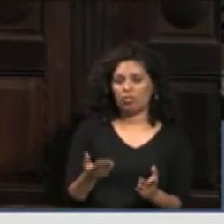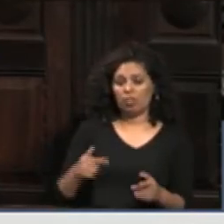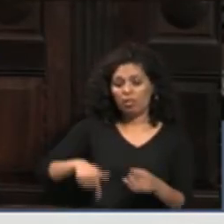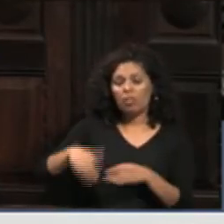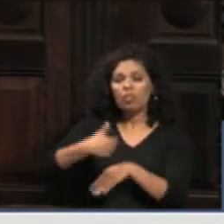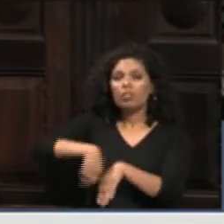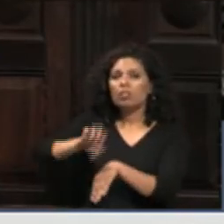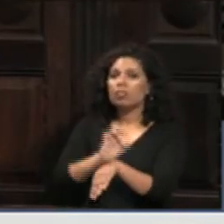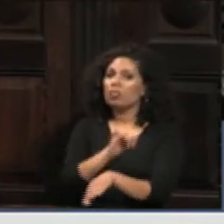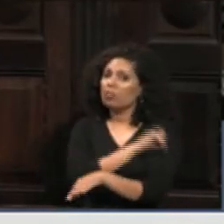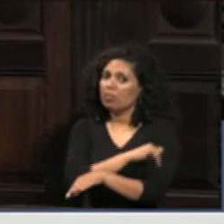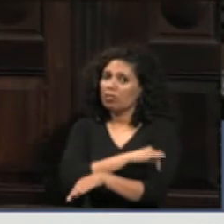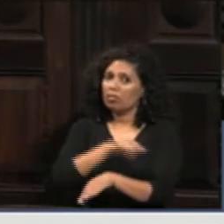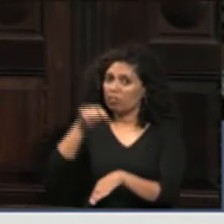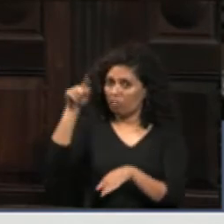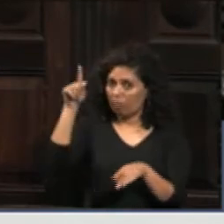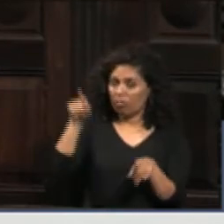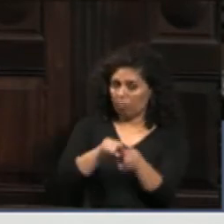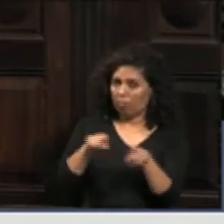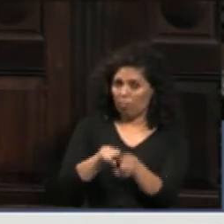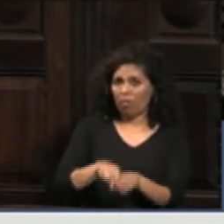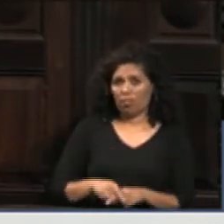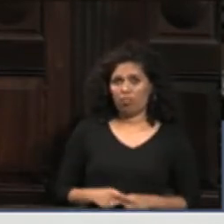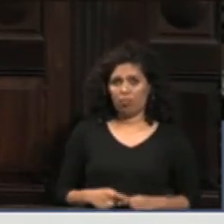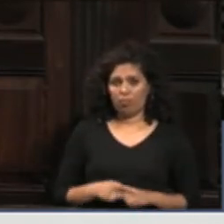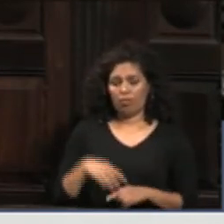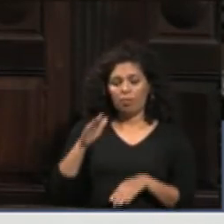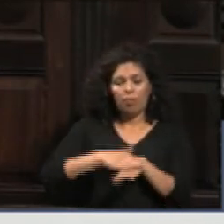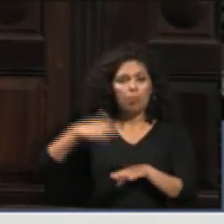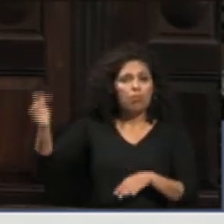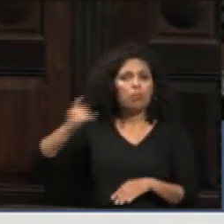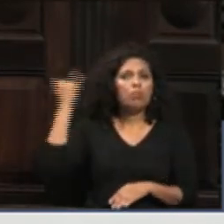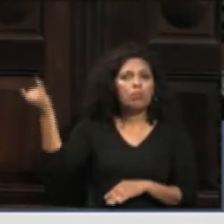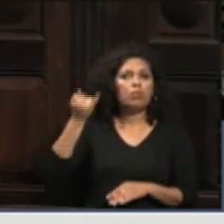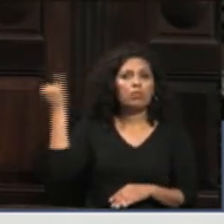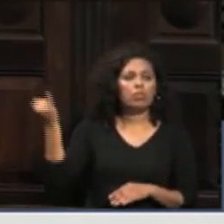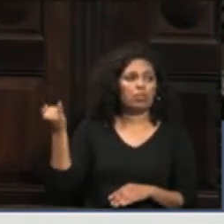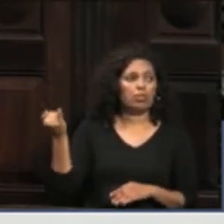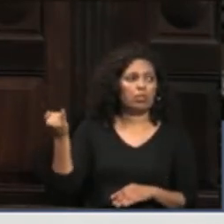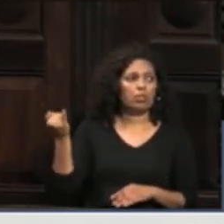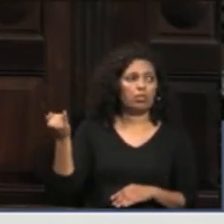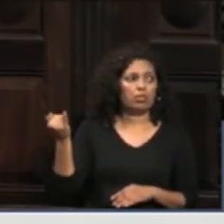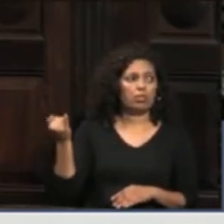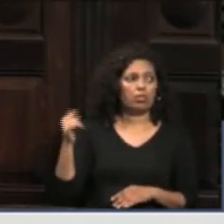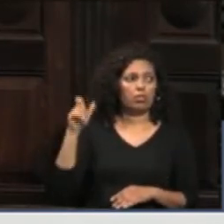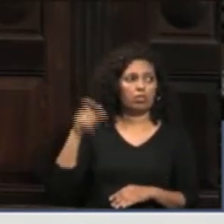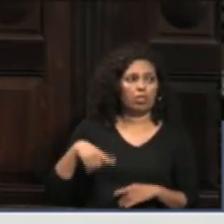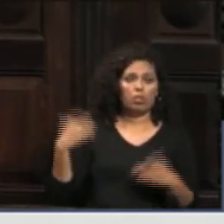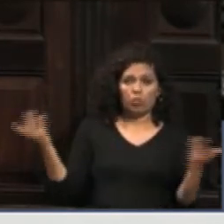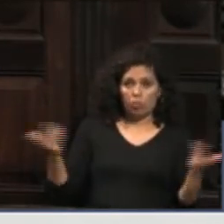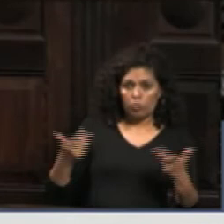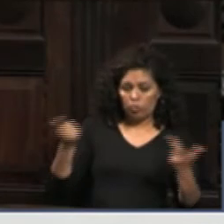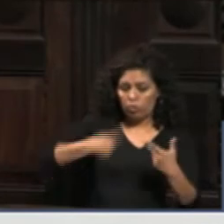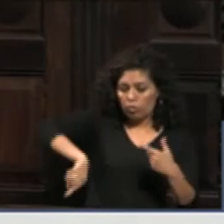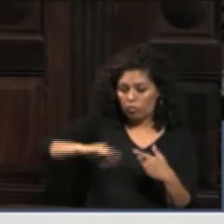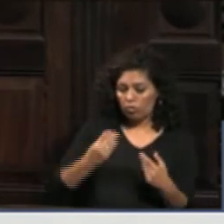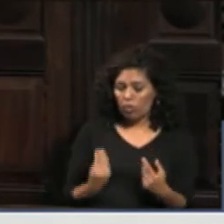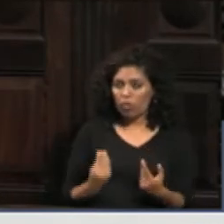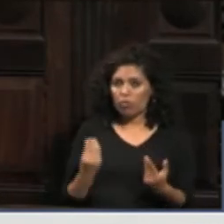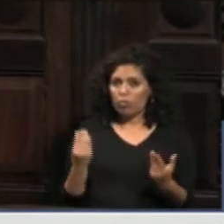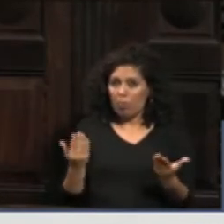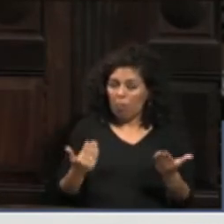Janeiro. O que é mais importante nisto tudo, que estamos vivendo um processo